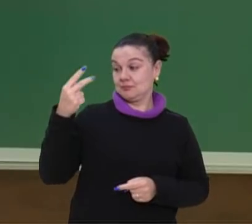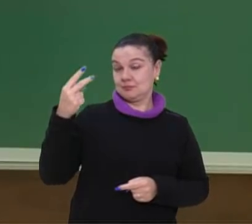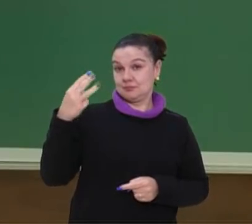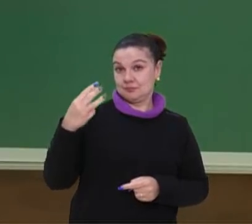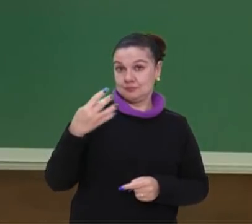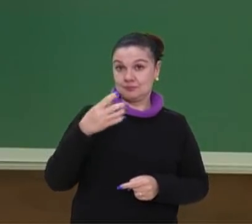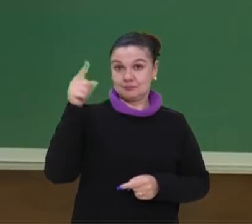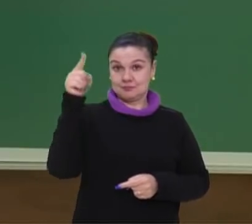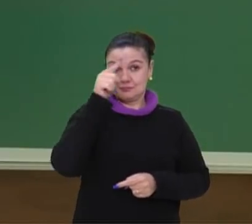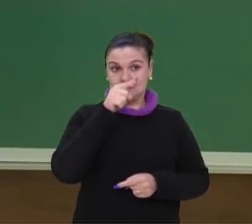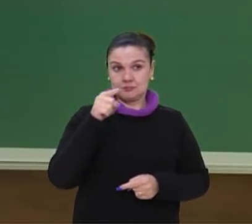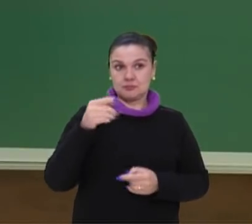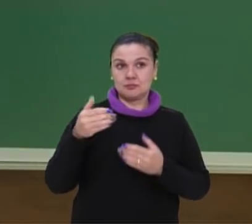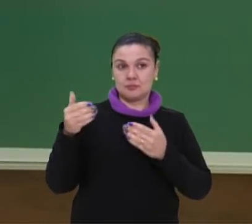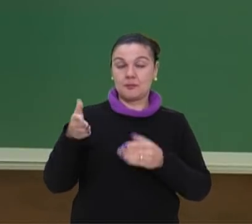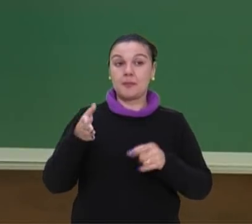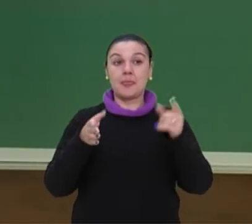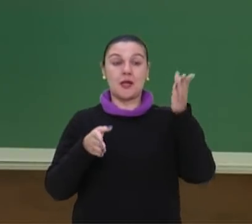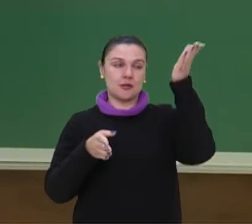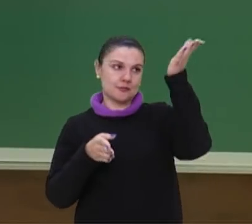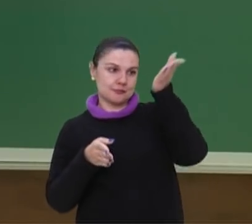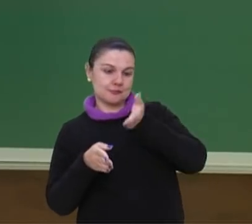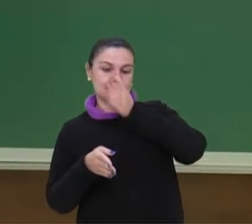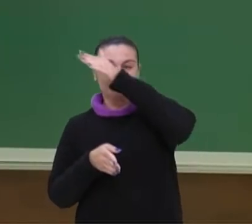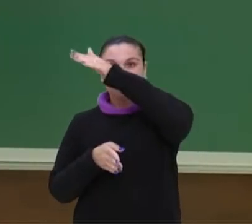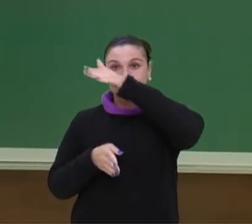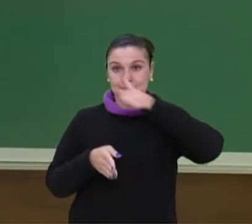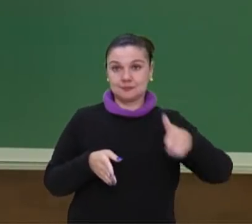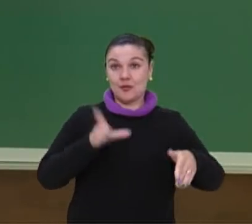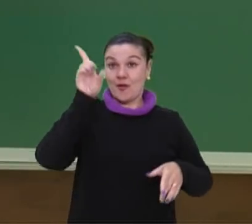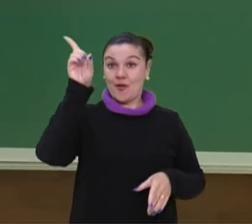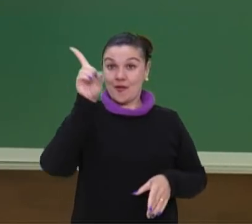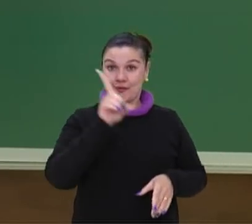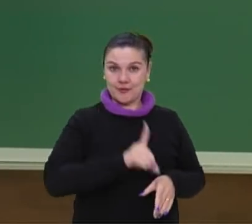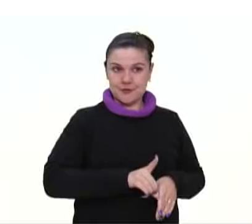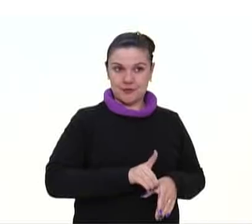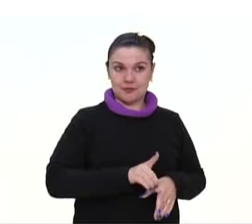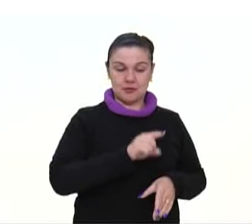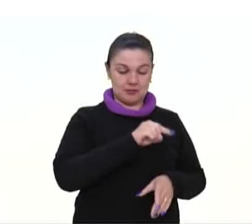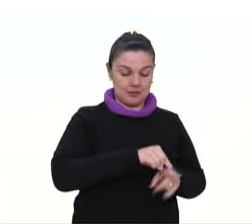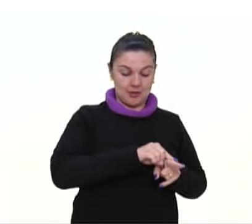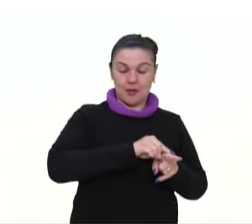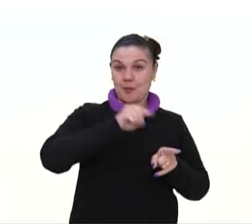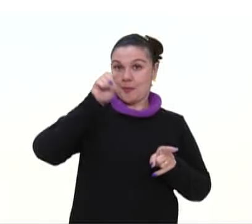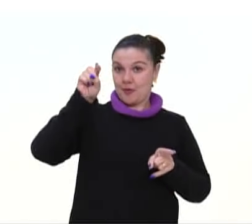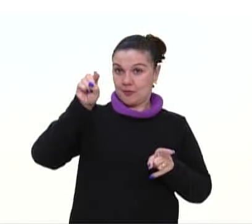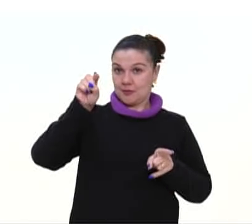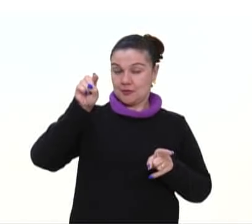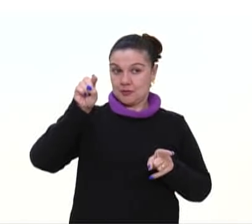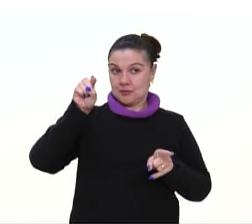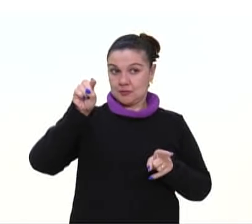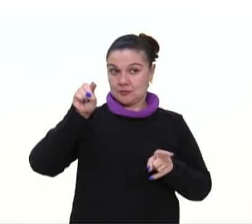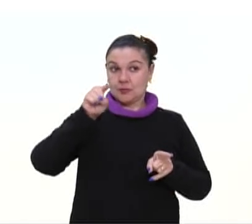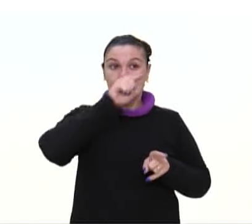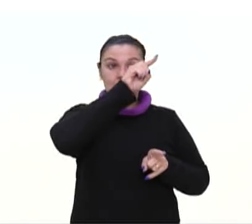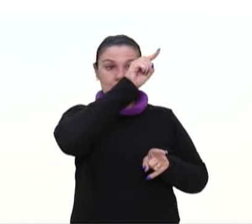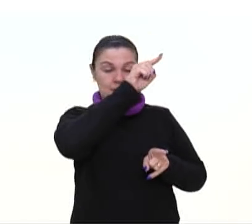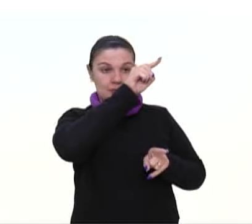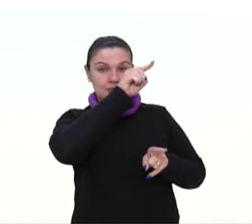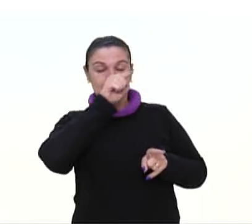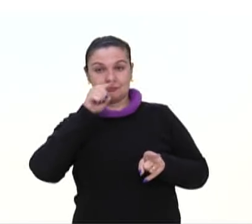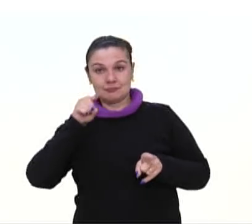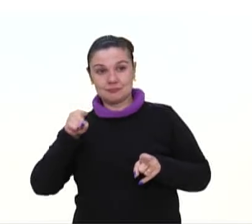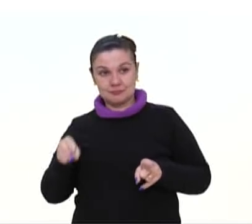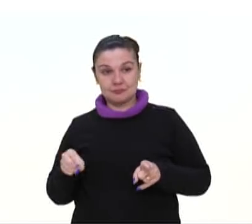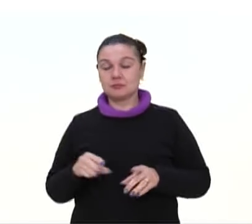4 ângulos. E as diagonais estão aqui, ó. Uma diagonal que vai de um vértice ao outro, não consecutivo. Aqui